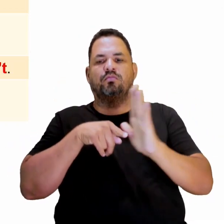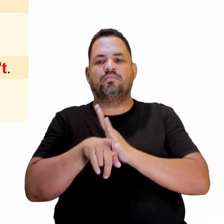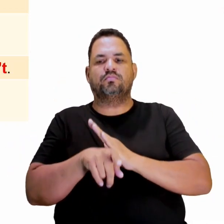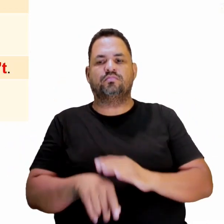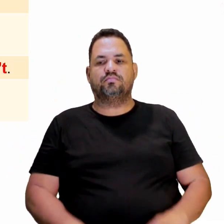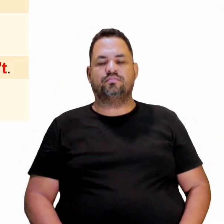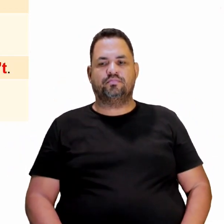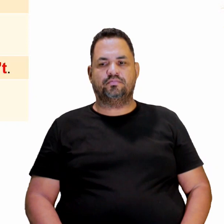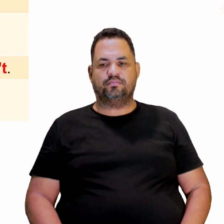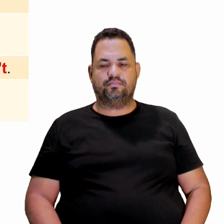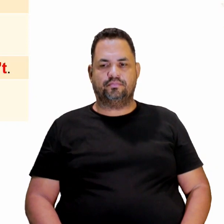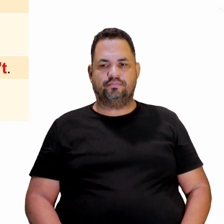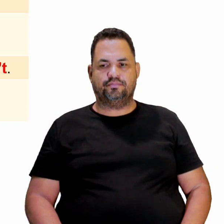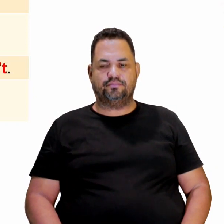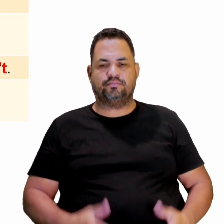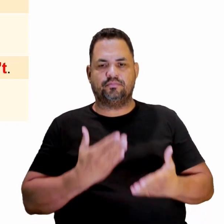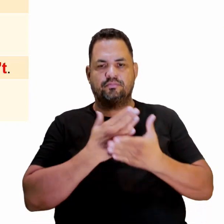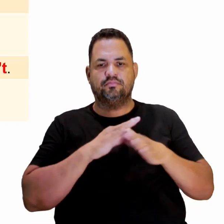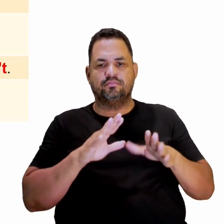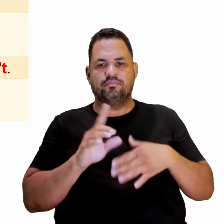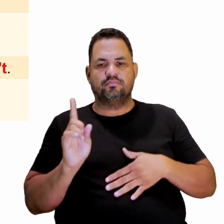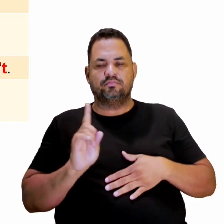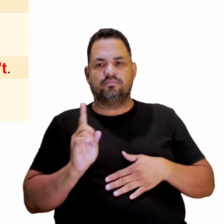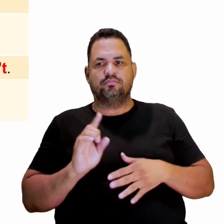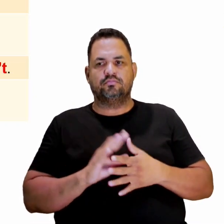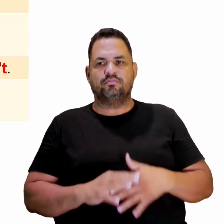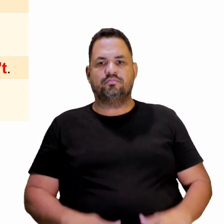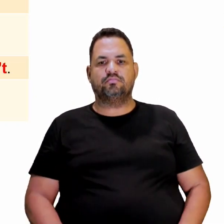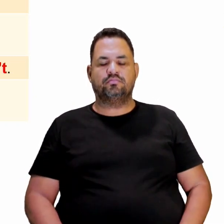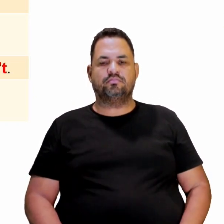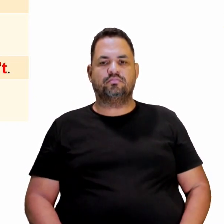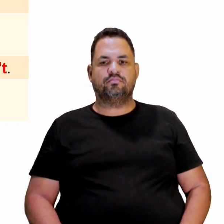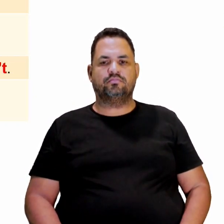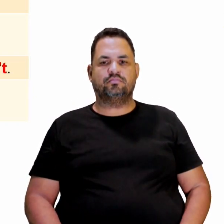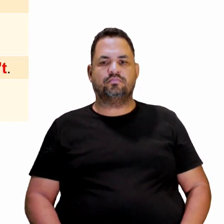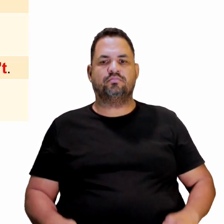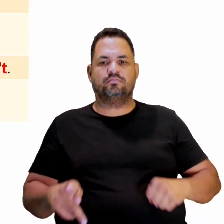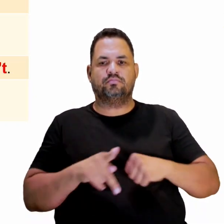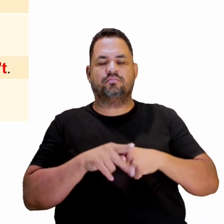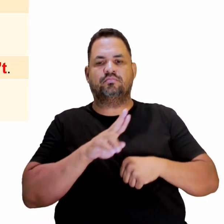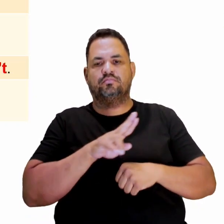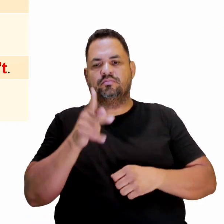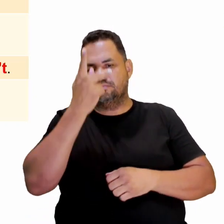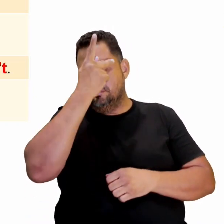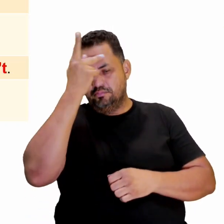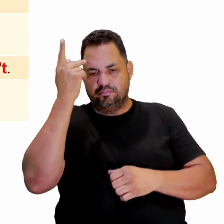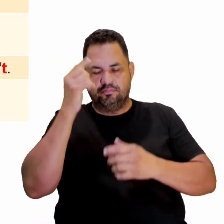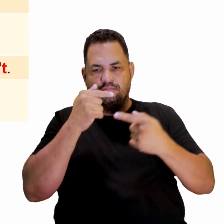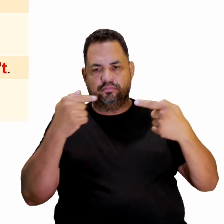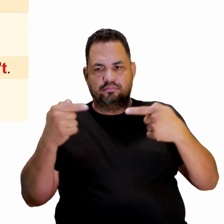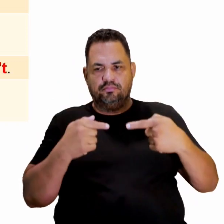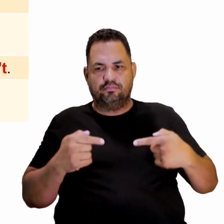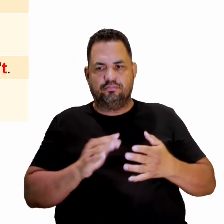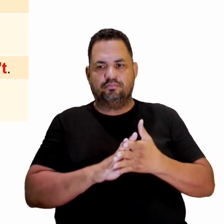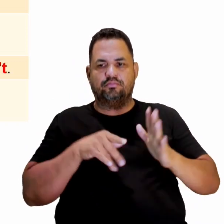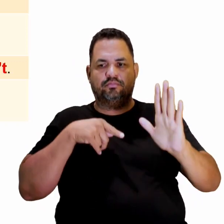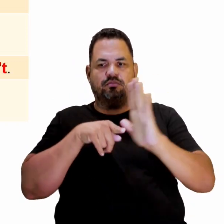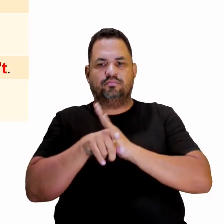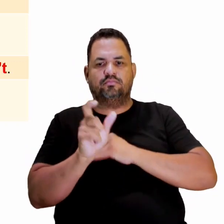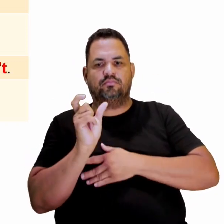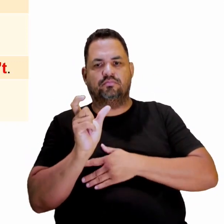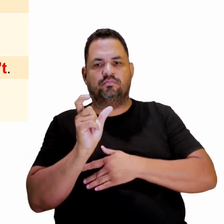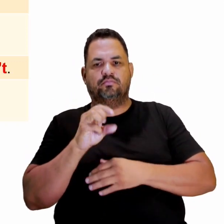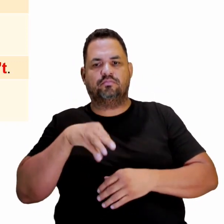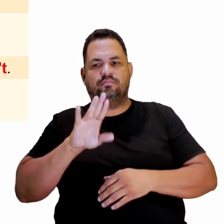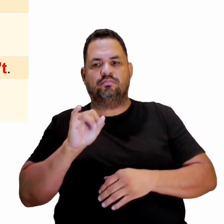mas ponto final. E aí acabou. Na negativa, no, pronome pessoal correspondente à pergunta e a sua palavrinha